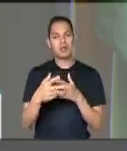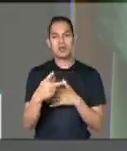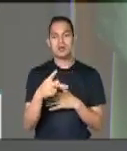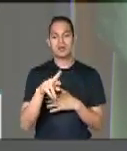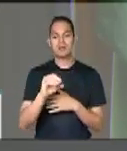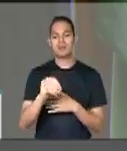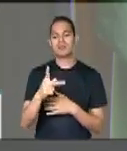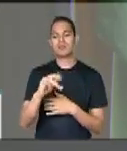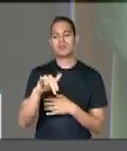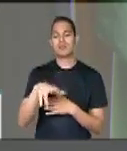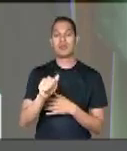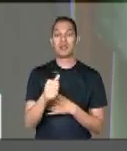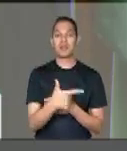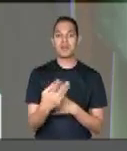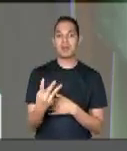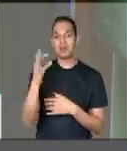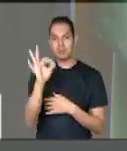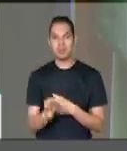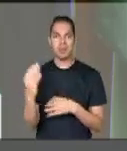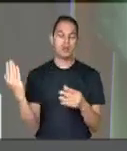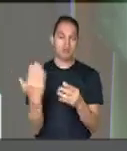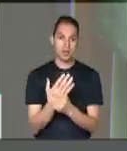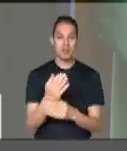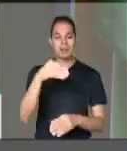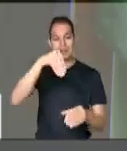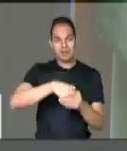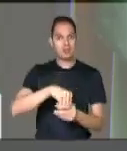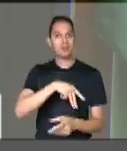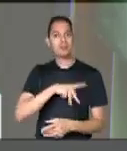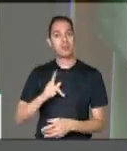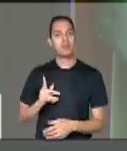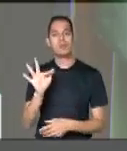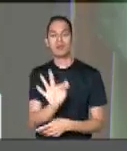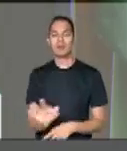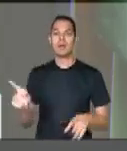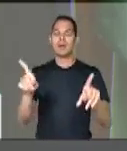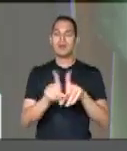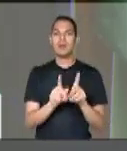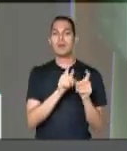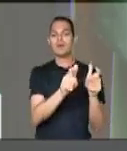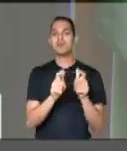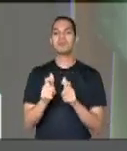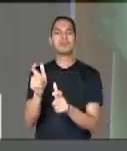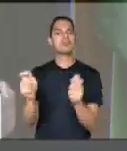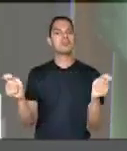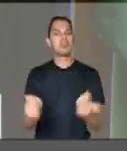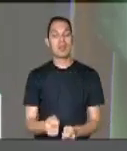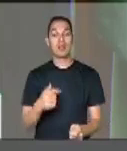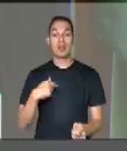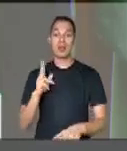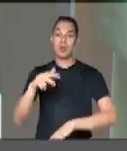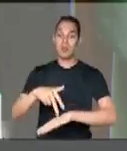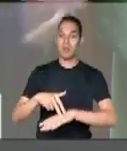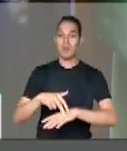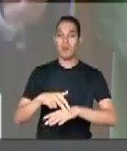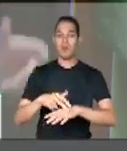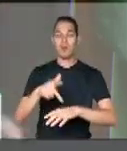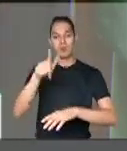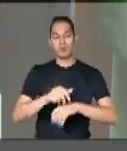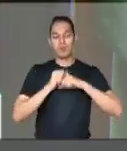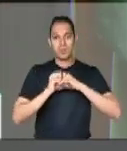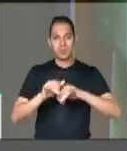23%. Denúncia essa que se encontra no Ministério Público Federal e nos órgãos competentes. Eu aqui apenas repercuto